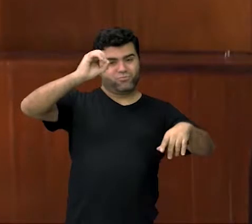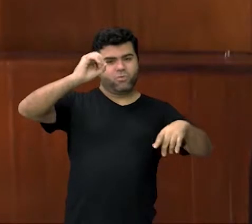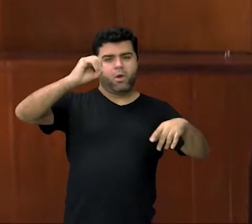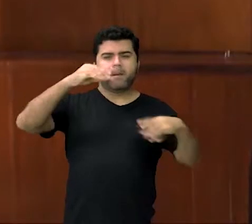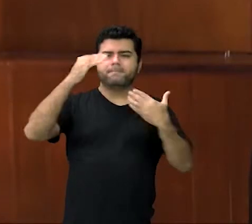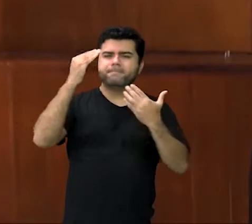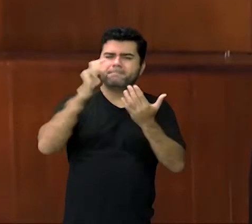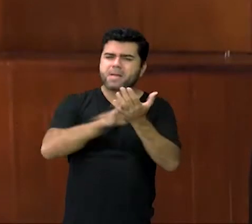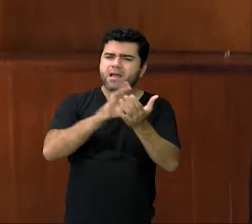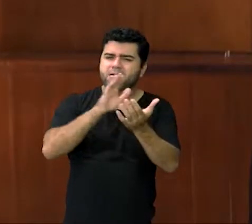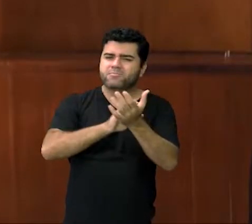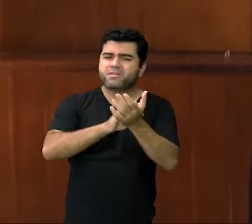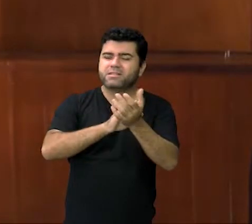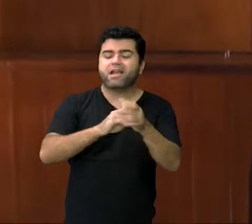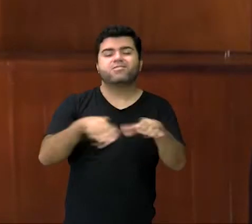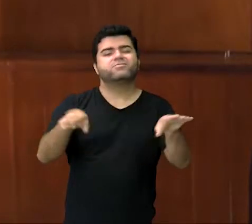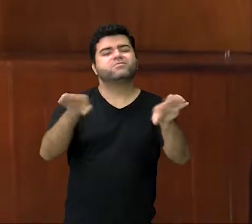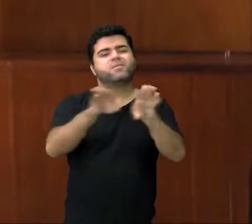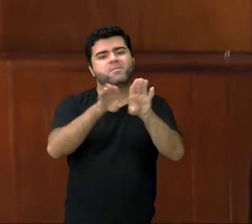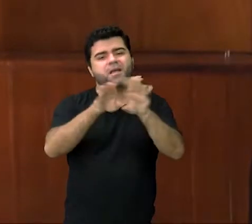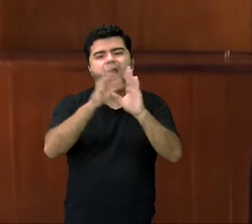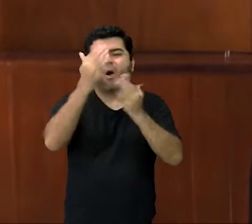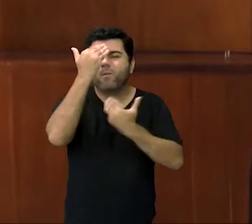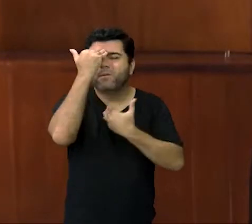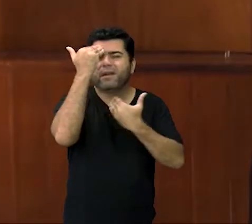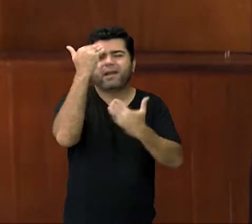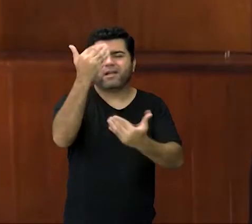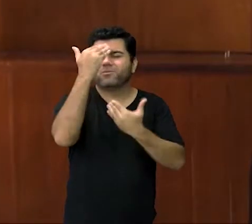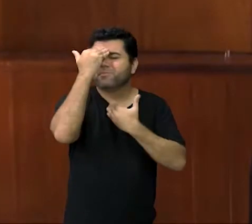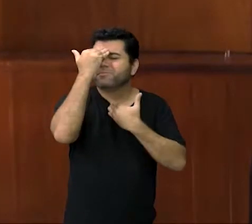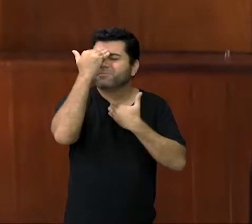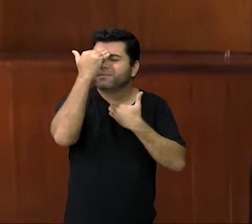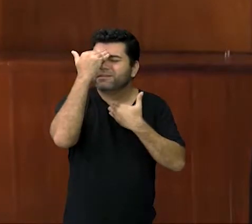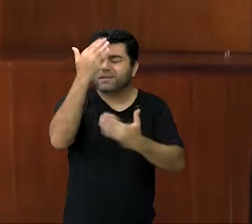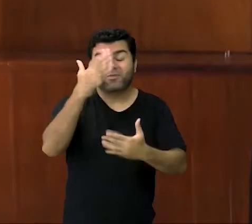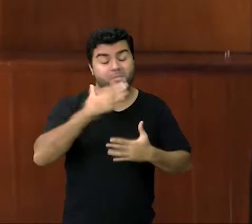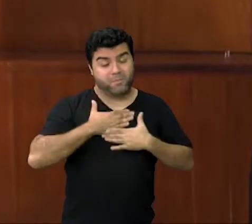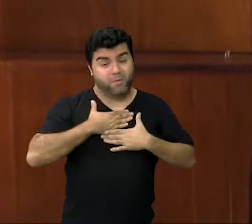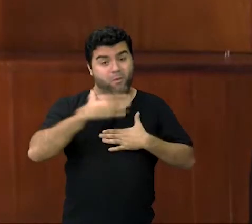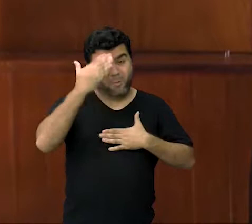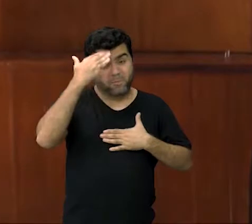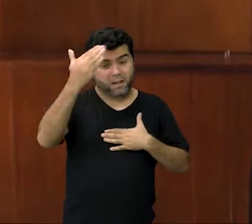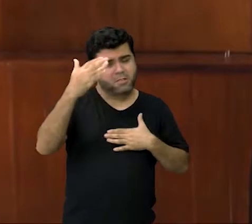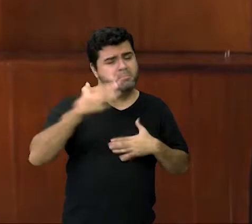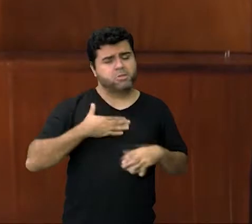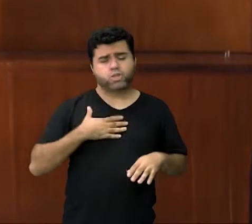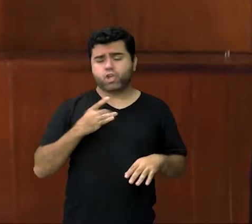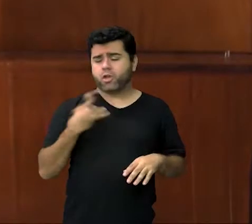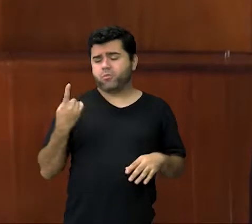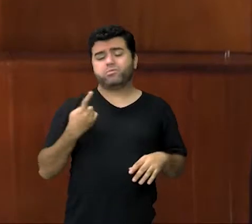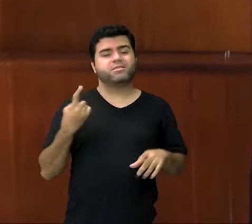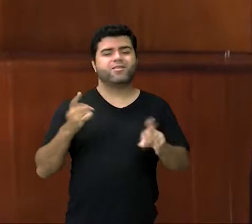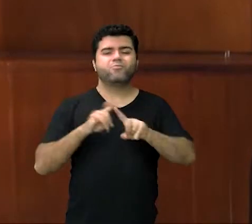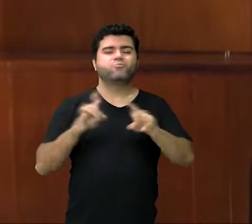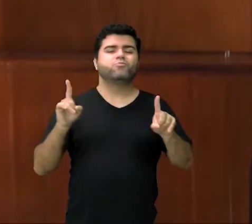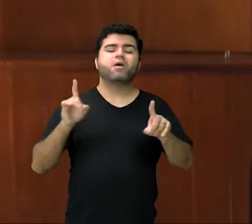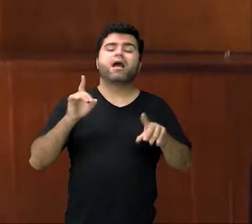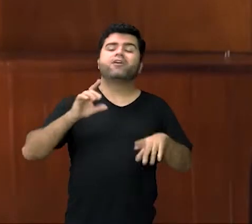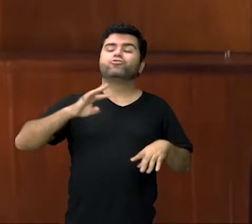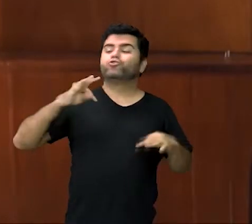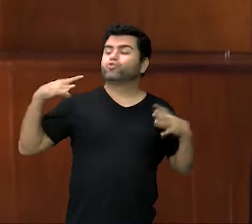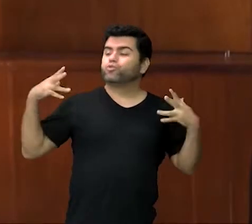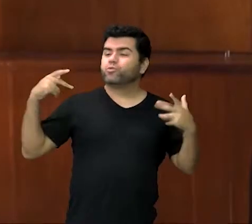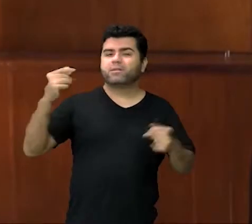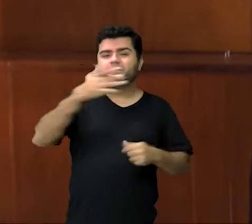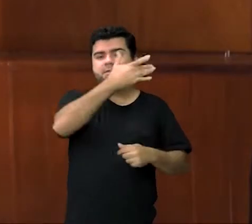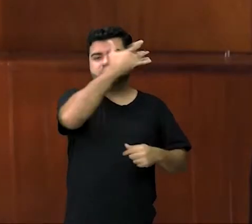obrigado, né? Obrigado por tudo isso. Obrigado. Quero aqui o meu obrigado, não é só por mim, mas por todas as pessoas que